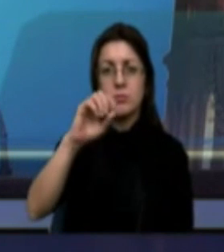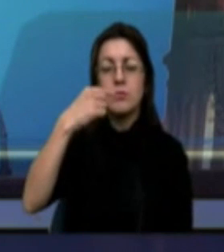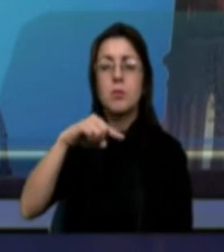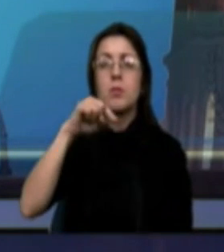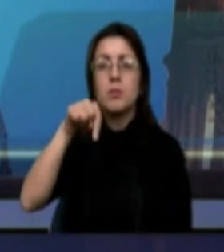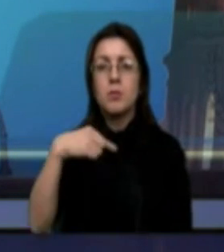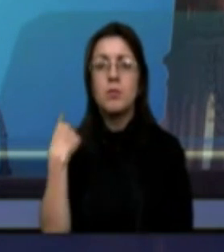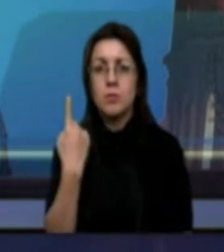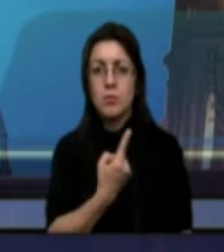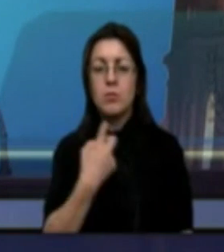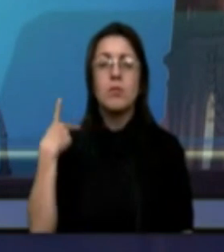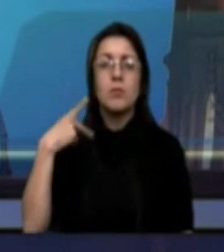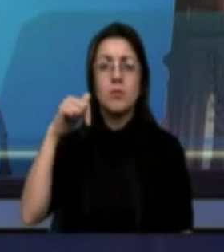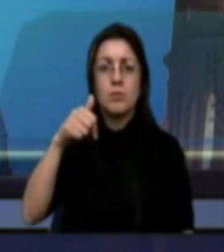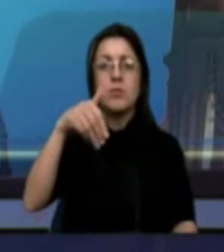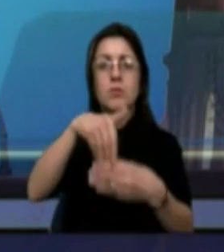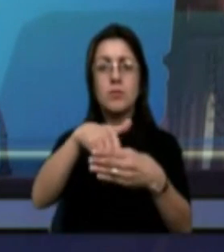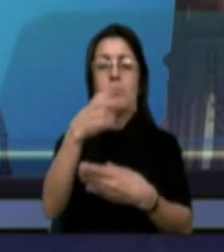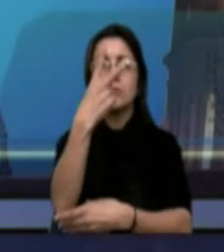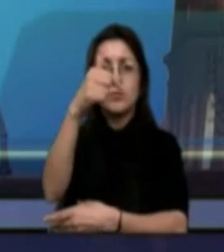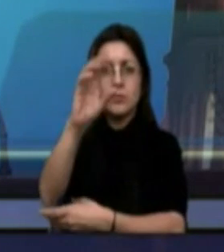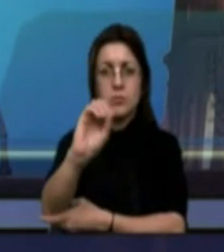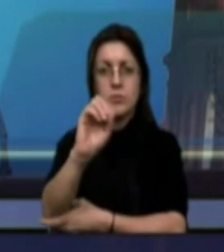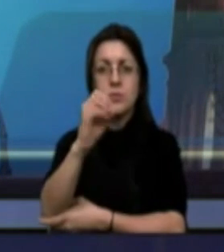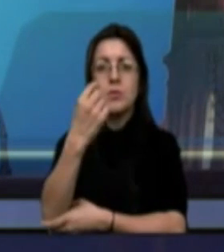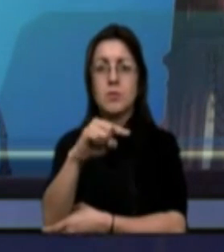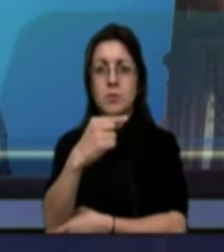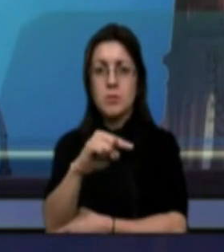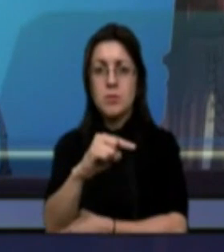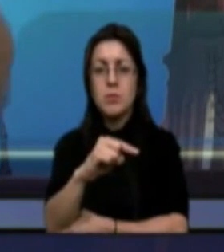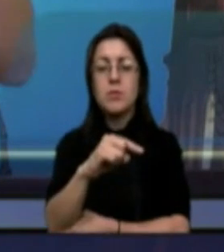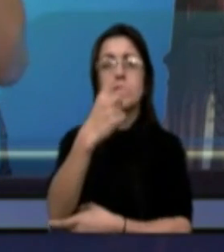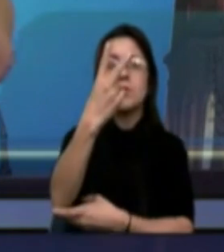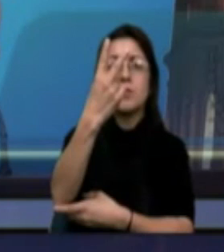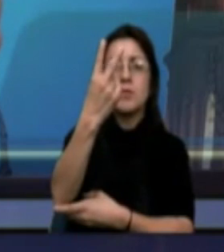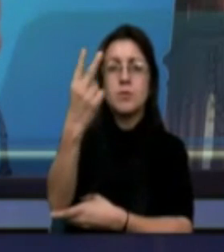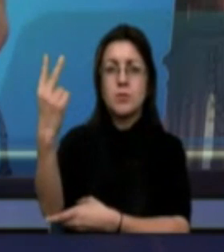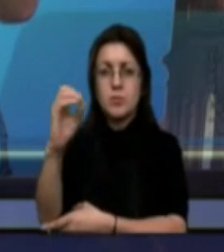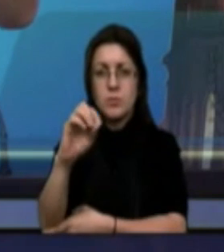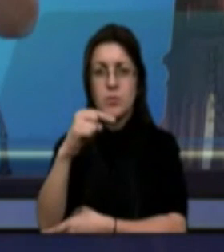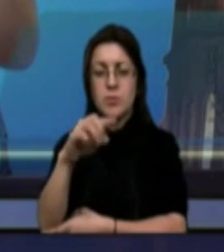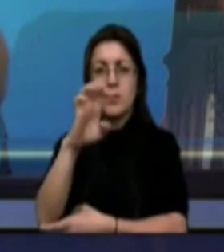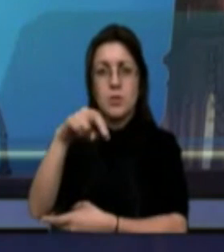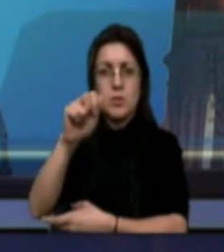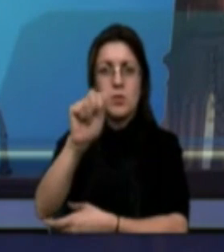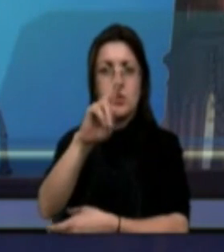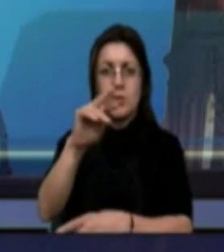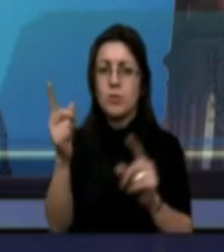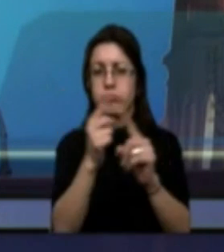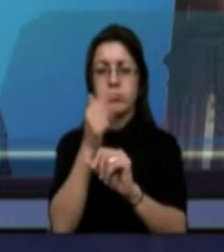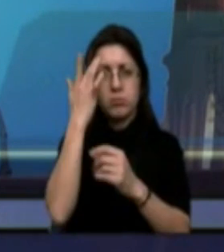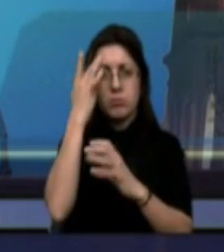aqui. Tá? 270 para o Enart, 270 para o FECARDES e 220 para o Enart. Se não me falha a memória, pode estar